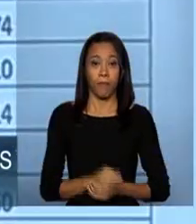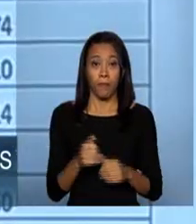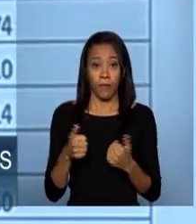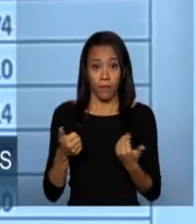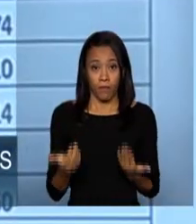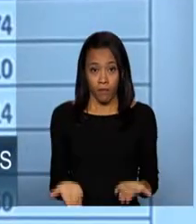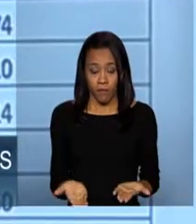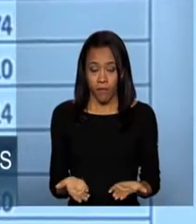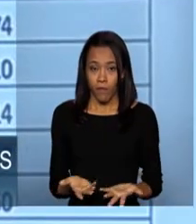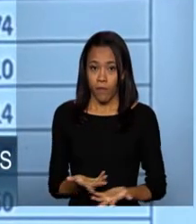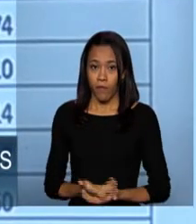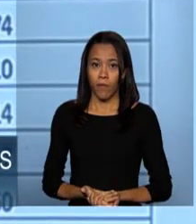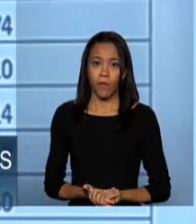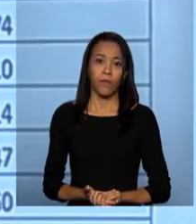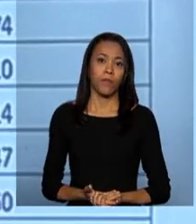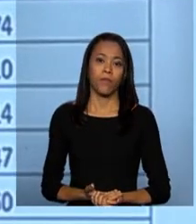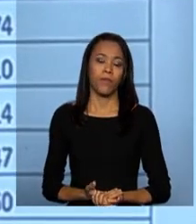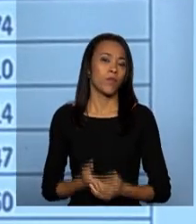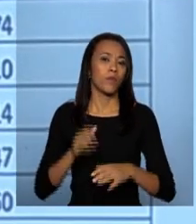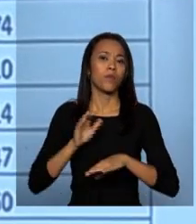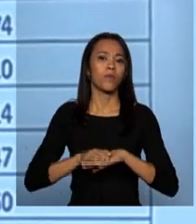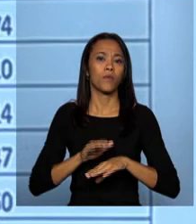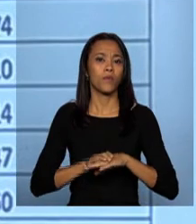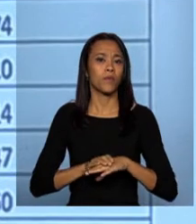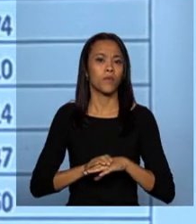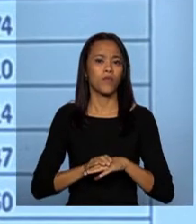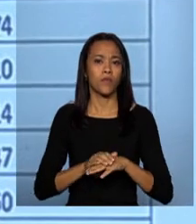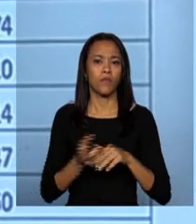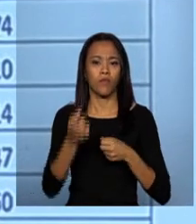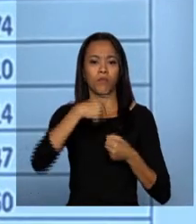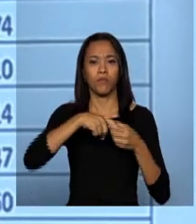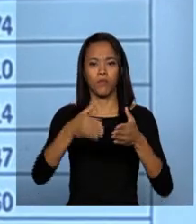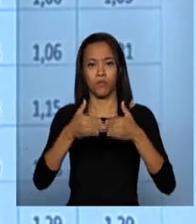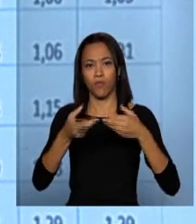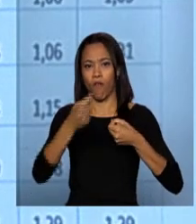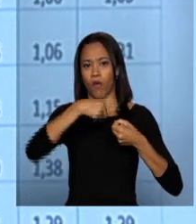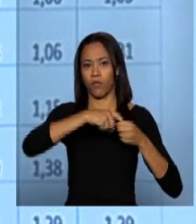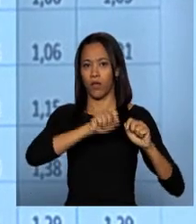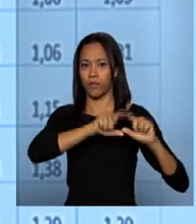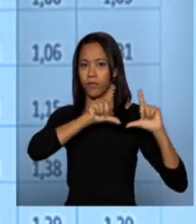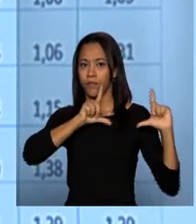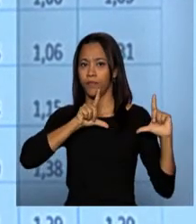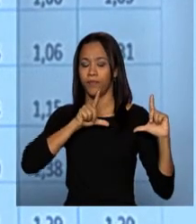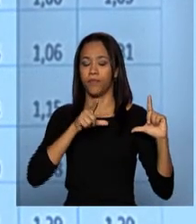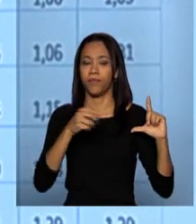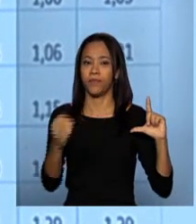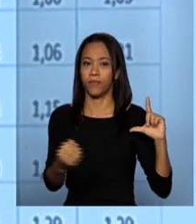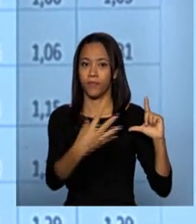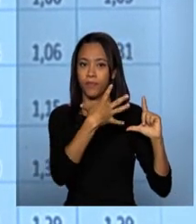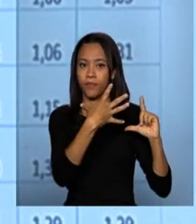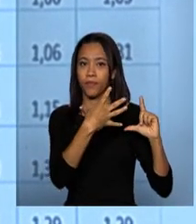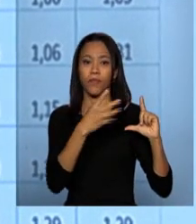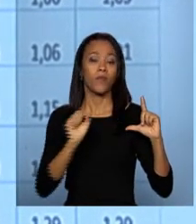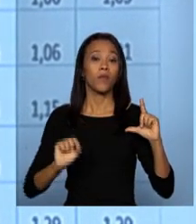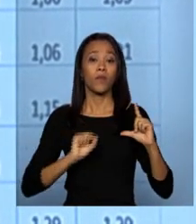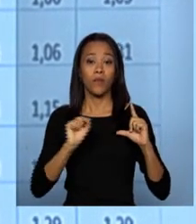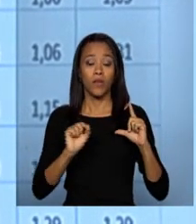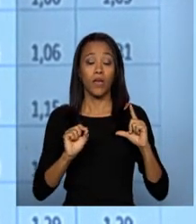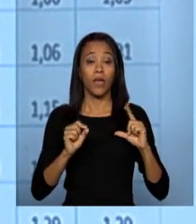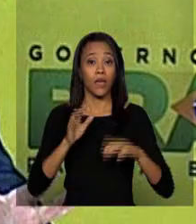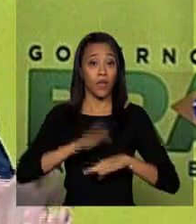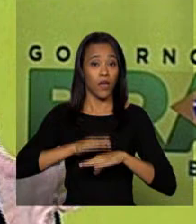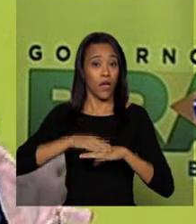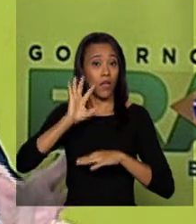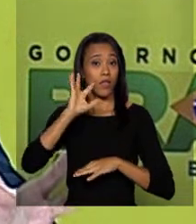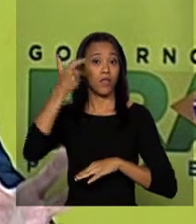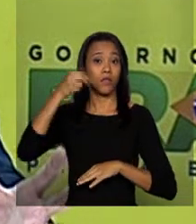Então, a decisão, volta só um pouquinho, Jane. A decisão, então, foi exatamente nesse momento que o